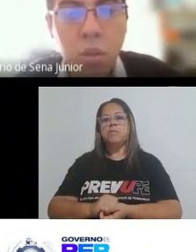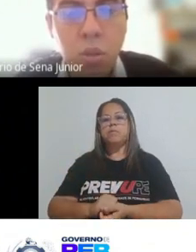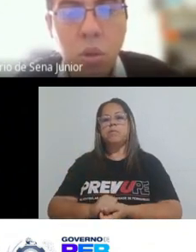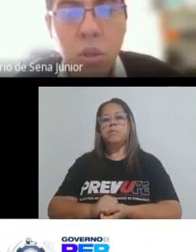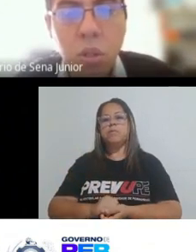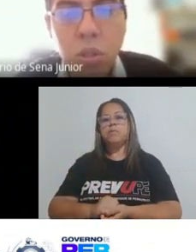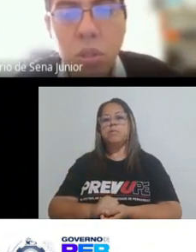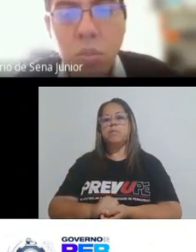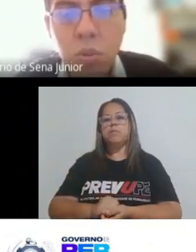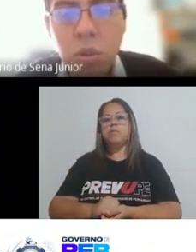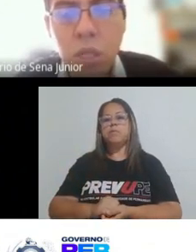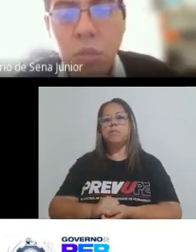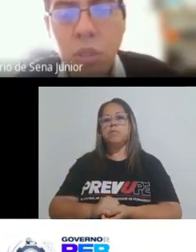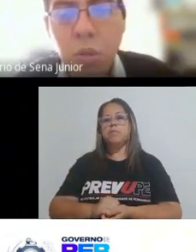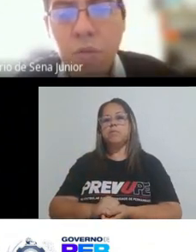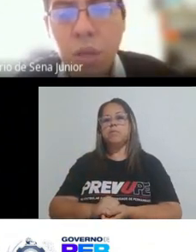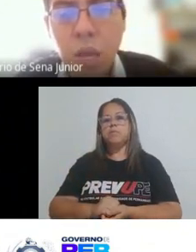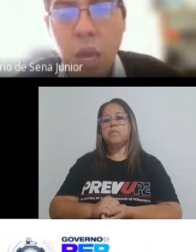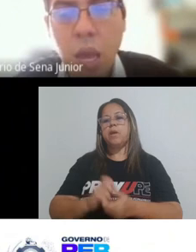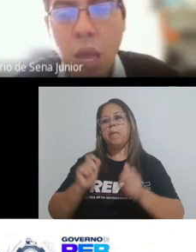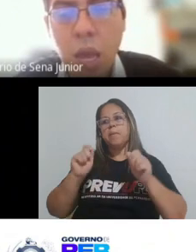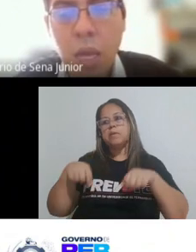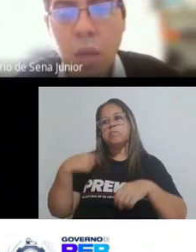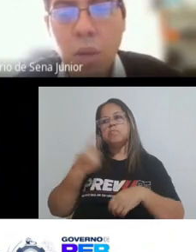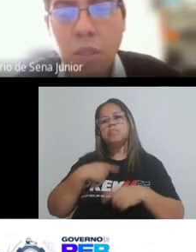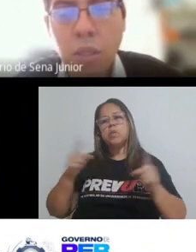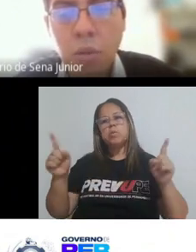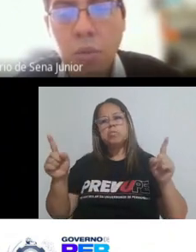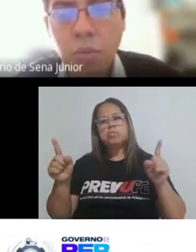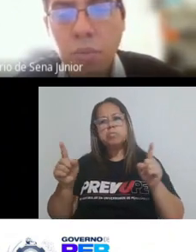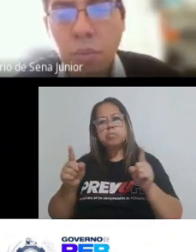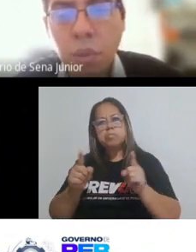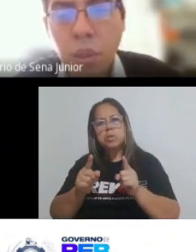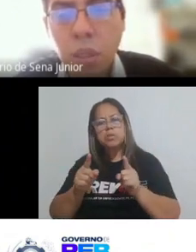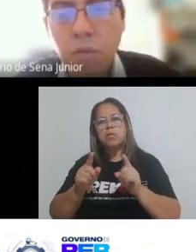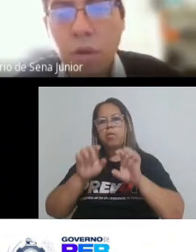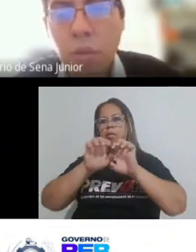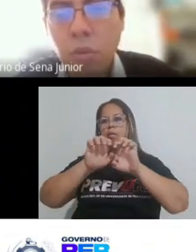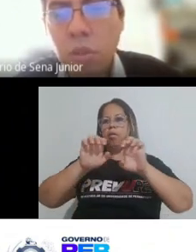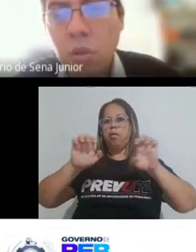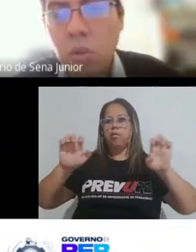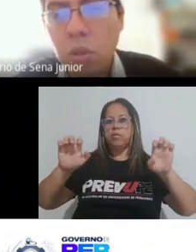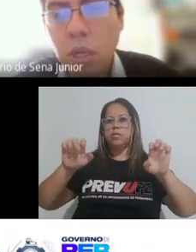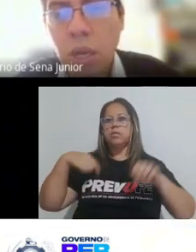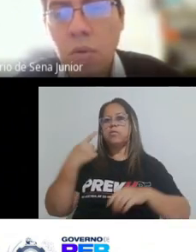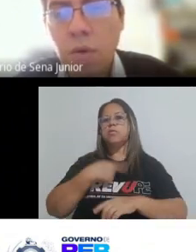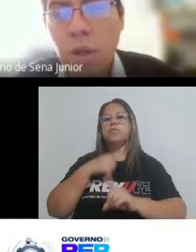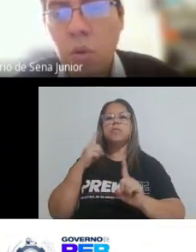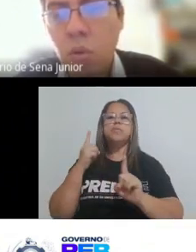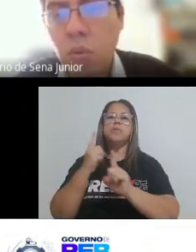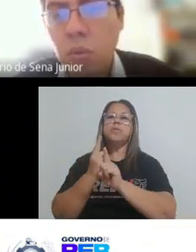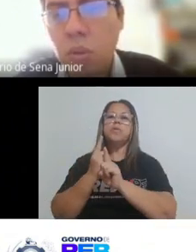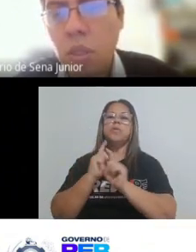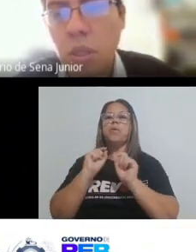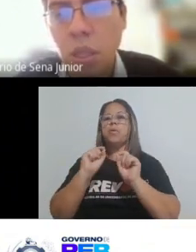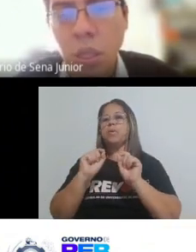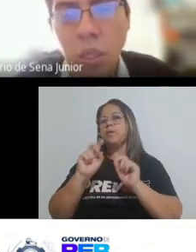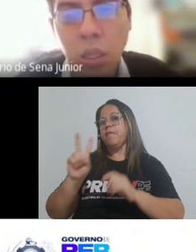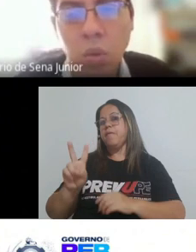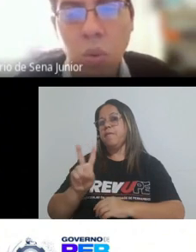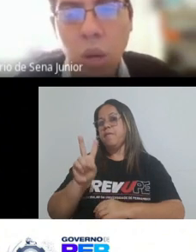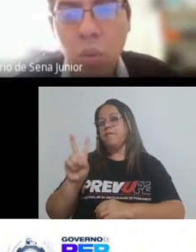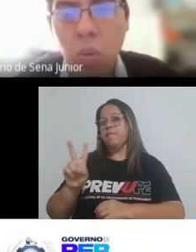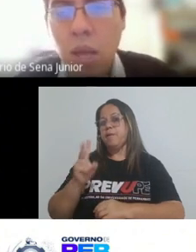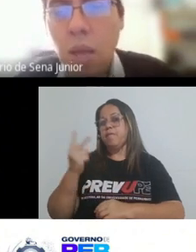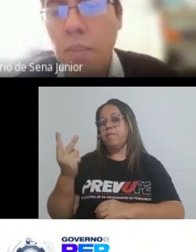nós podemos simplificar a equação e vamos encontrar o valor de T